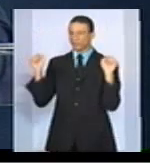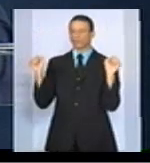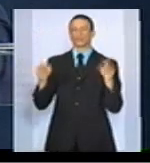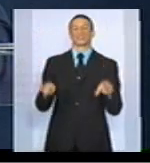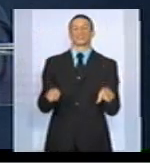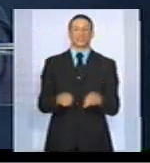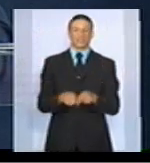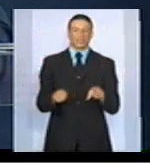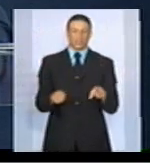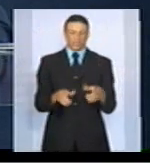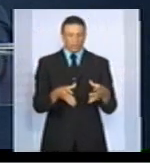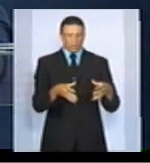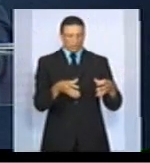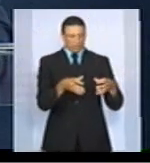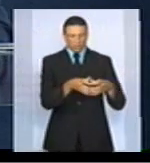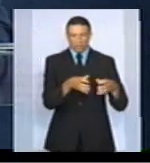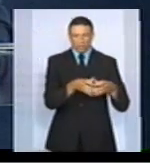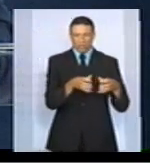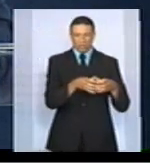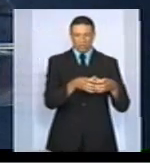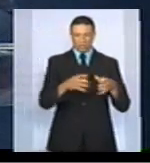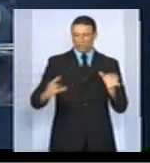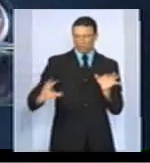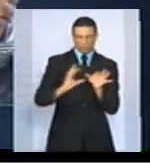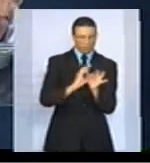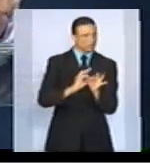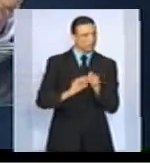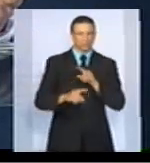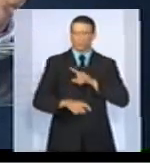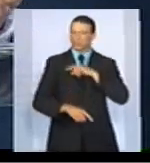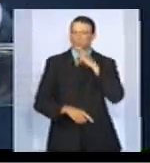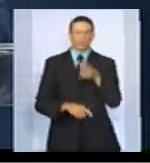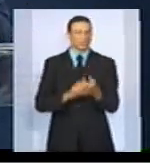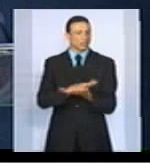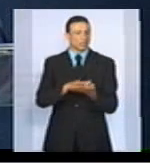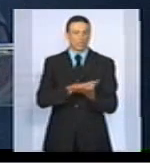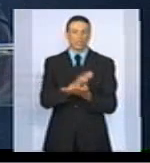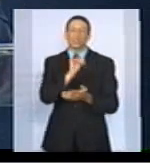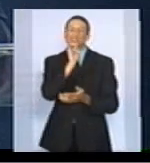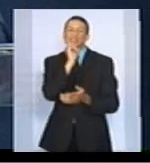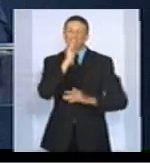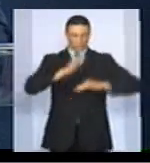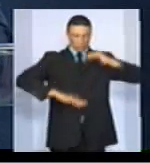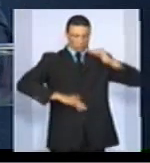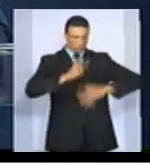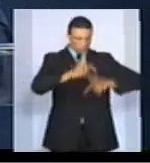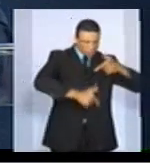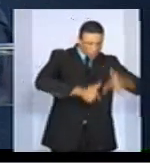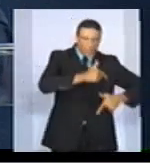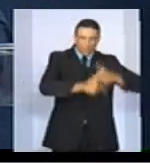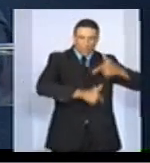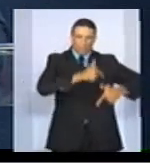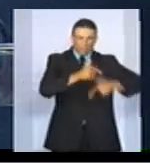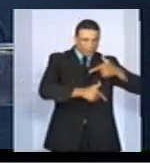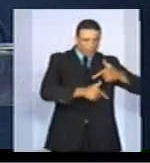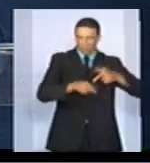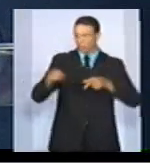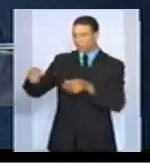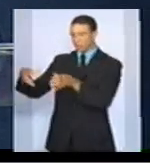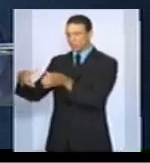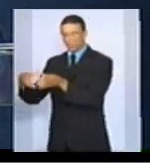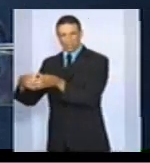econômicos há riscos de sanções desproporcionais Eu costumo dizer que hoje ser programador é mais arriscado do que distribuir